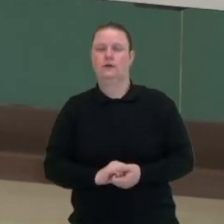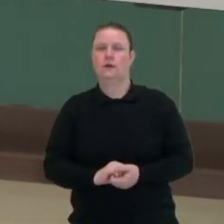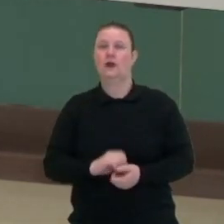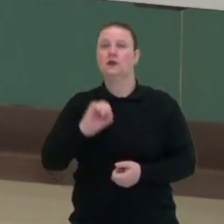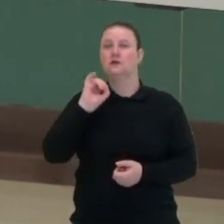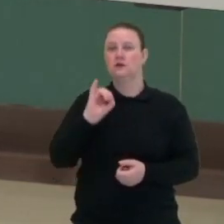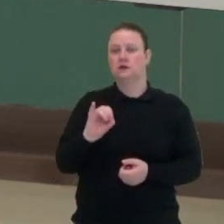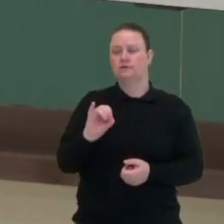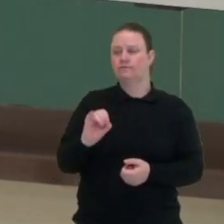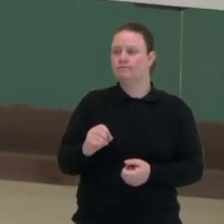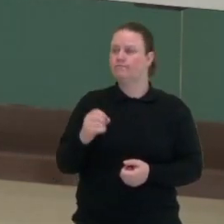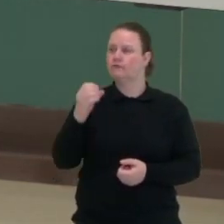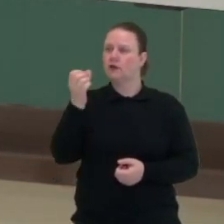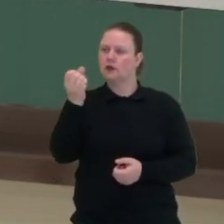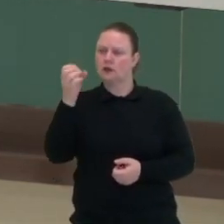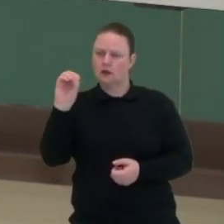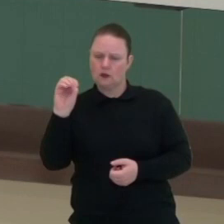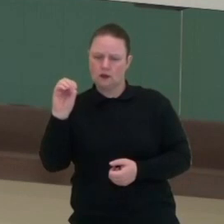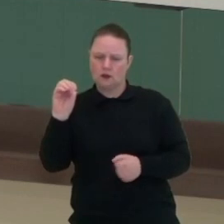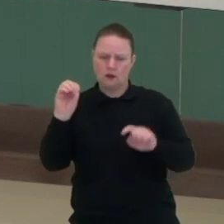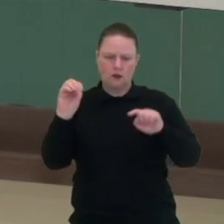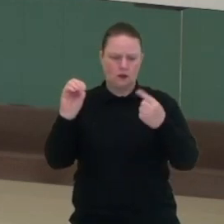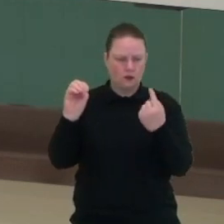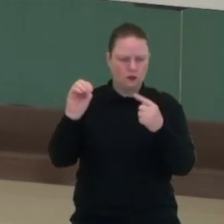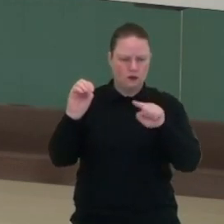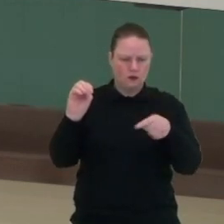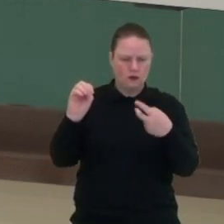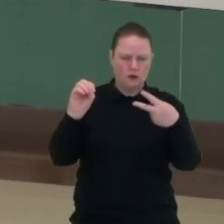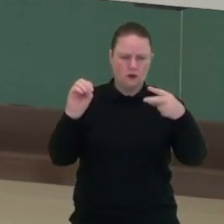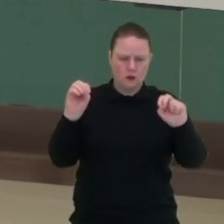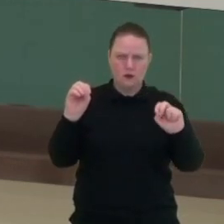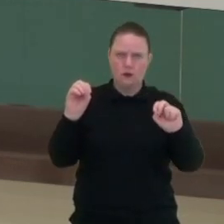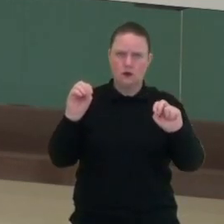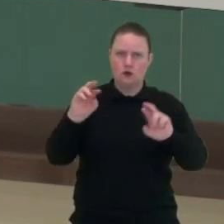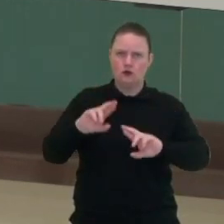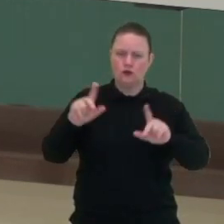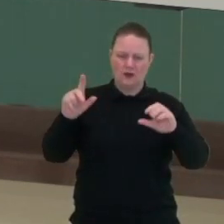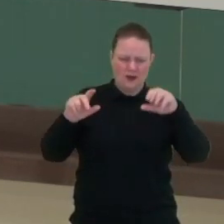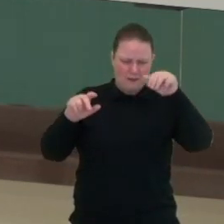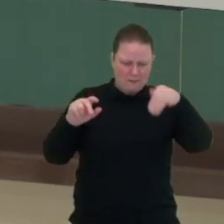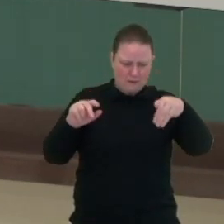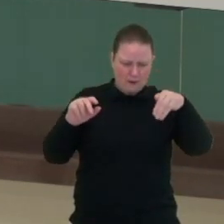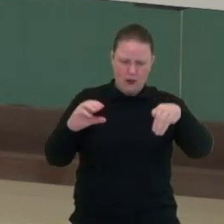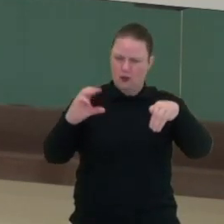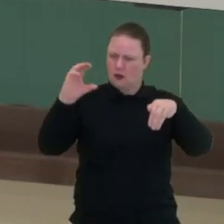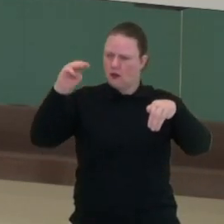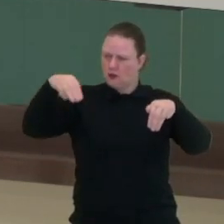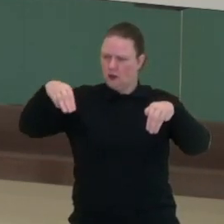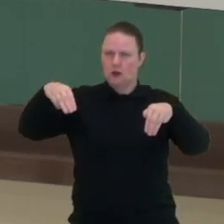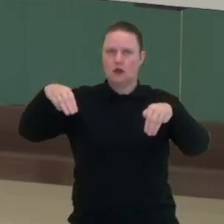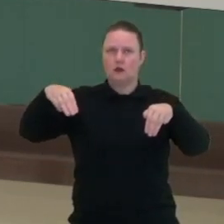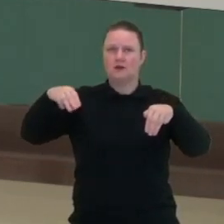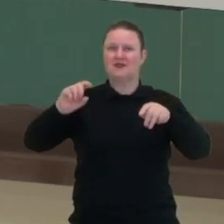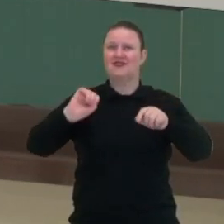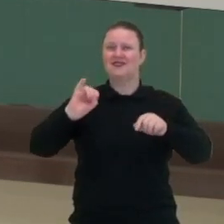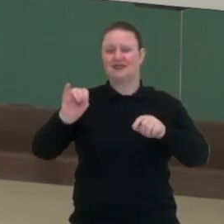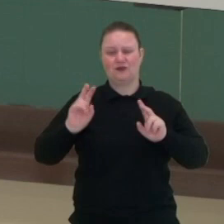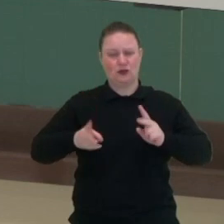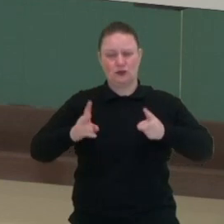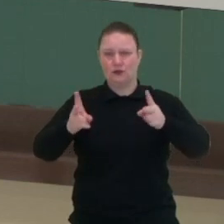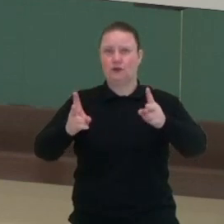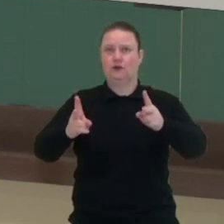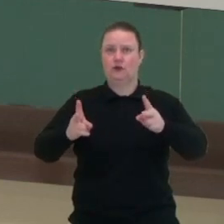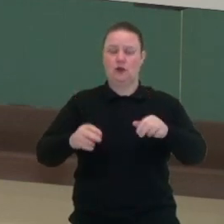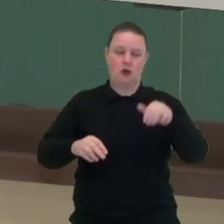essas unidades, elas continuarem com unidades diferentes, com unidades de medida diferentes, ou seja, uma